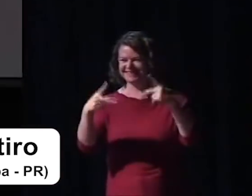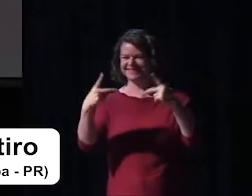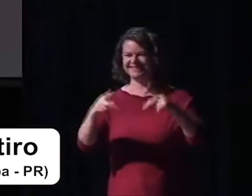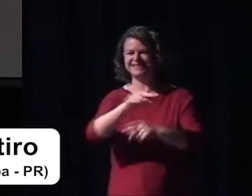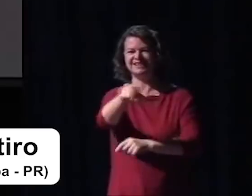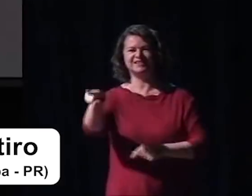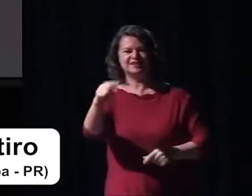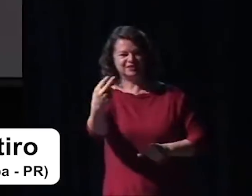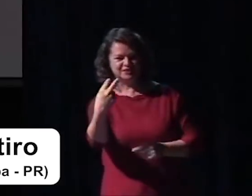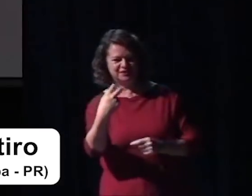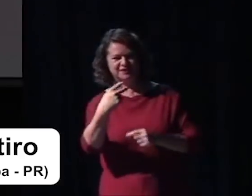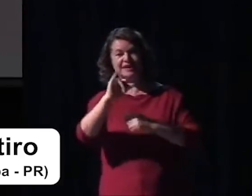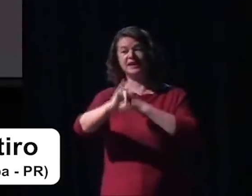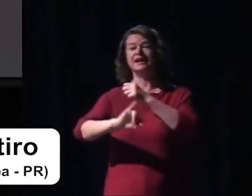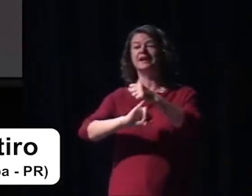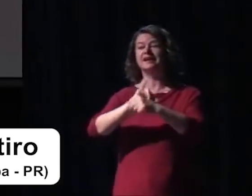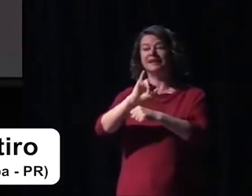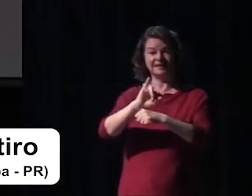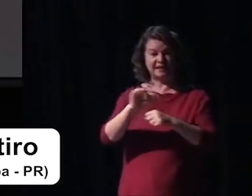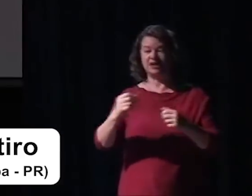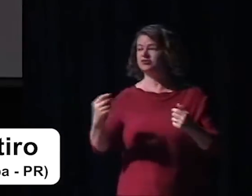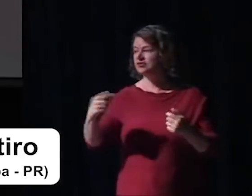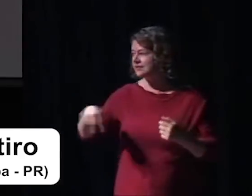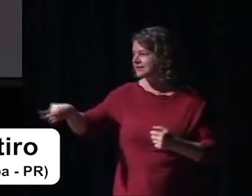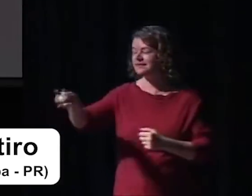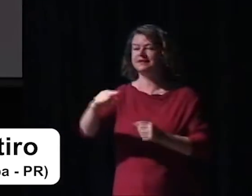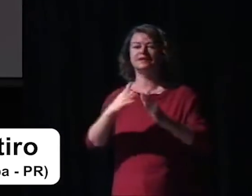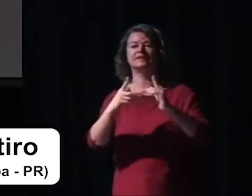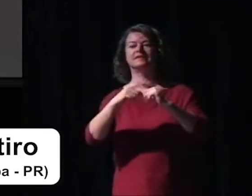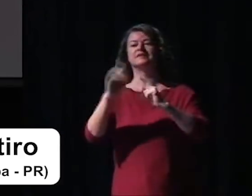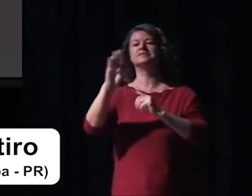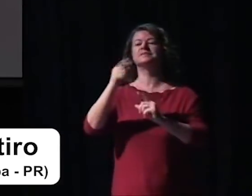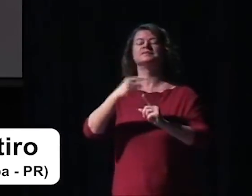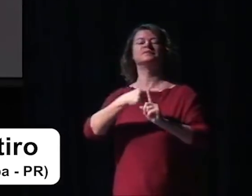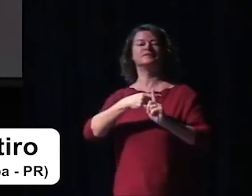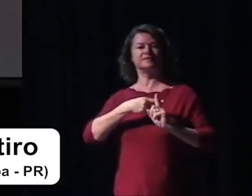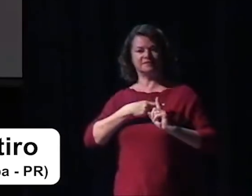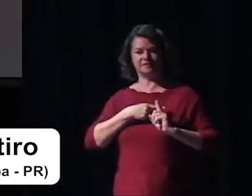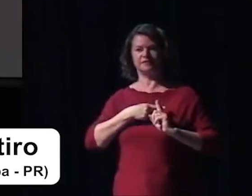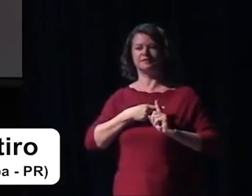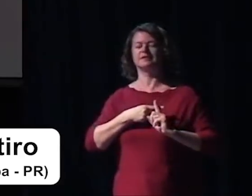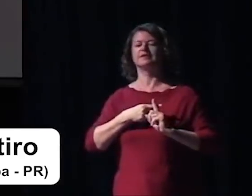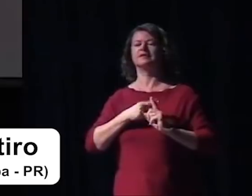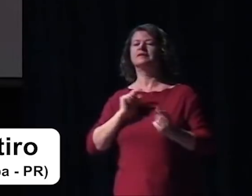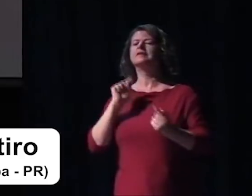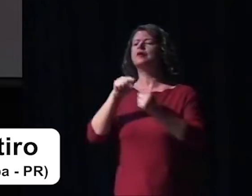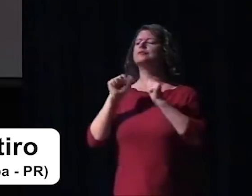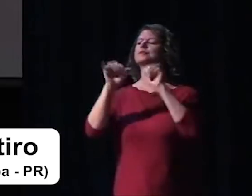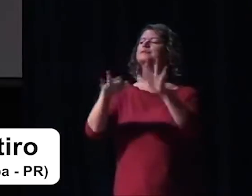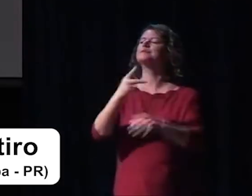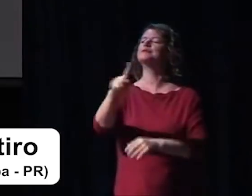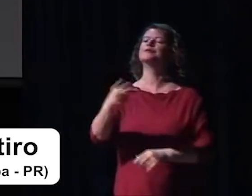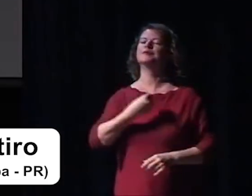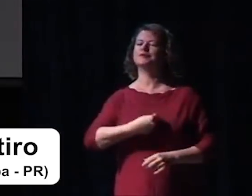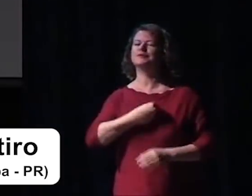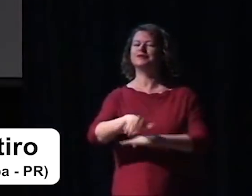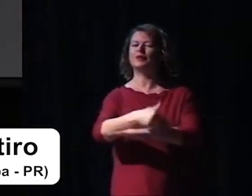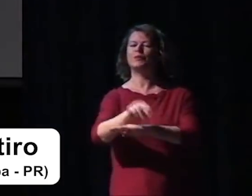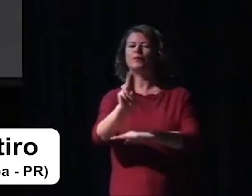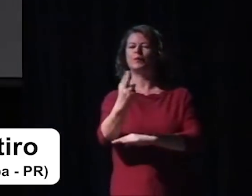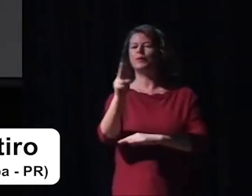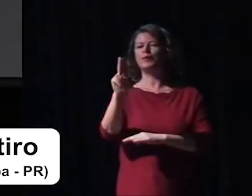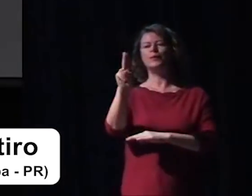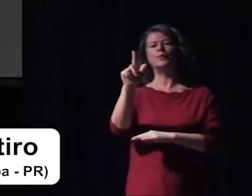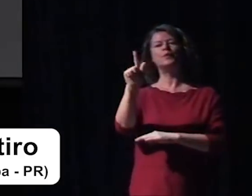para abençoar a sua vida, amém? Nosso endereço é Avenida Desembargador Gusimbas, 1772, tem um ponto de ônibus aqui